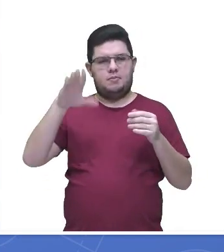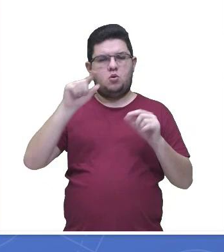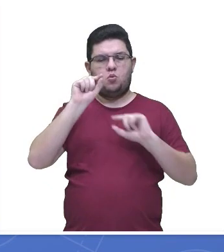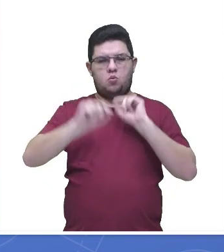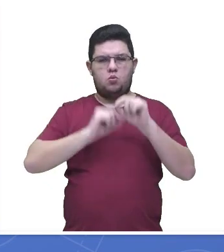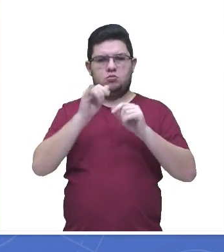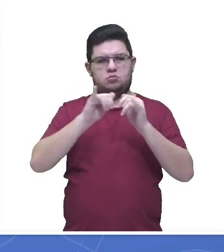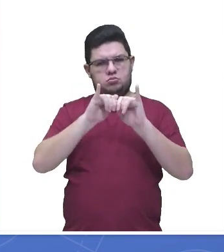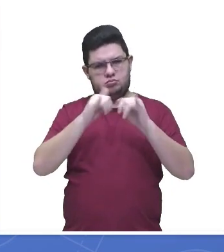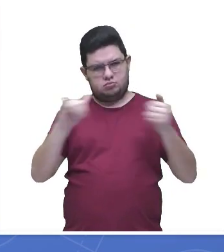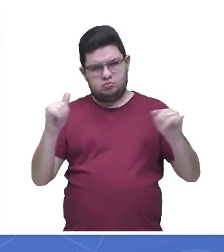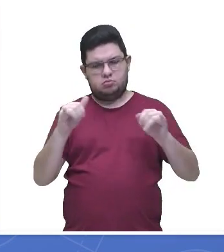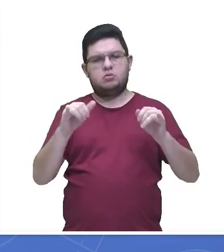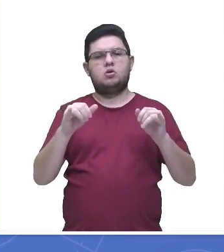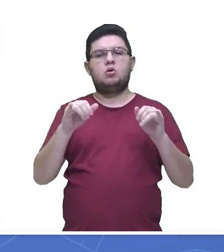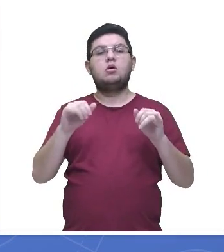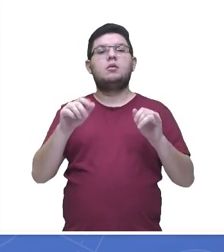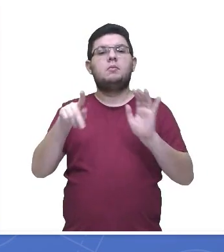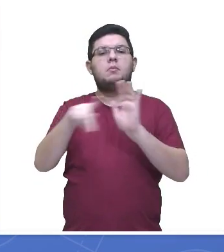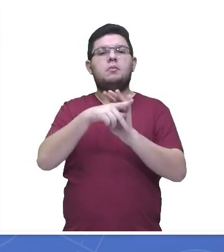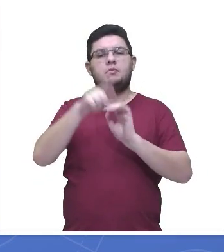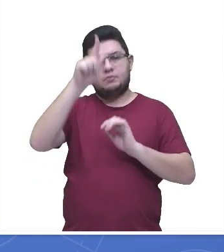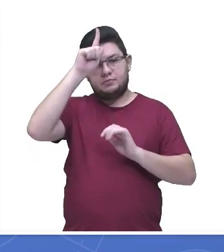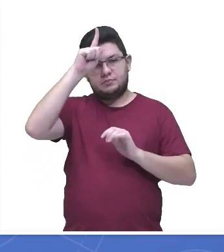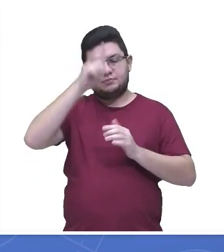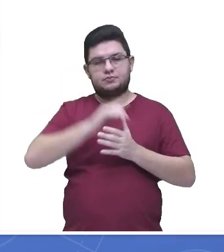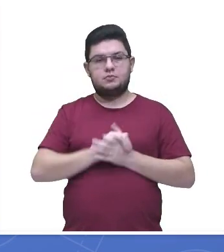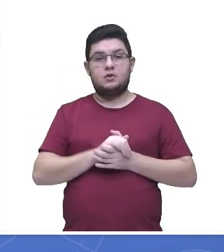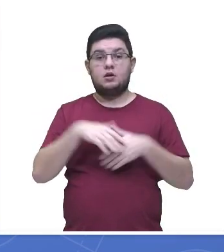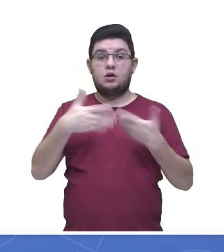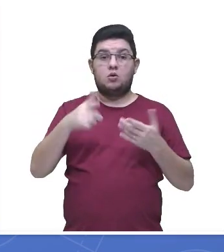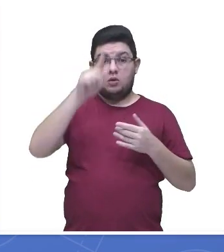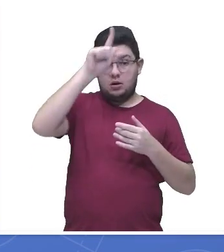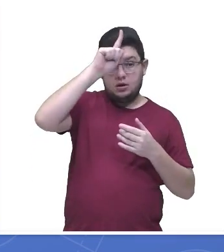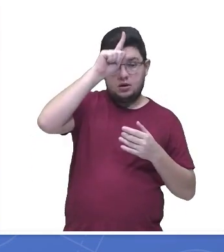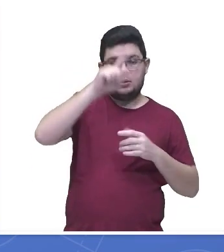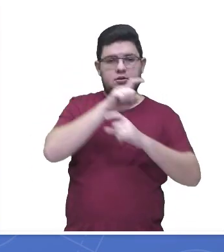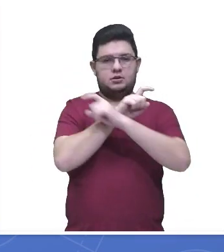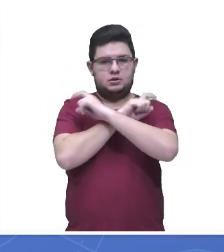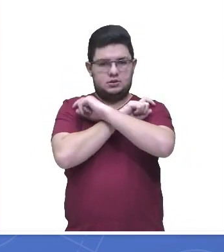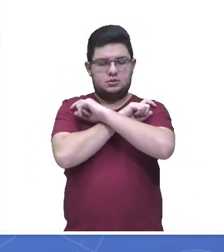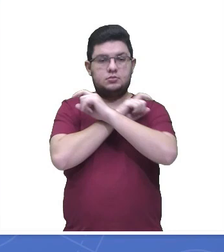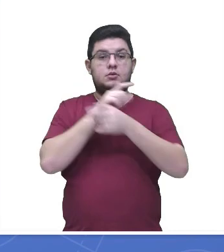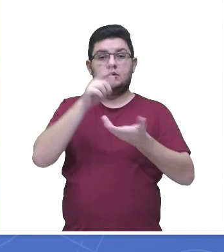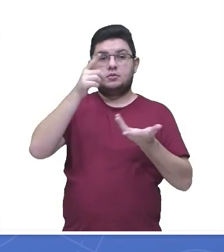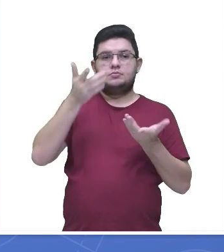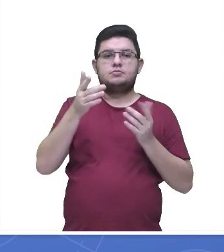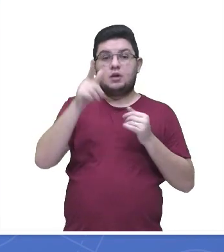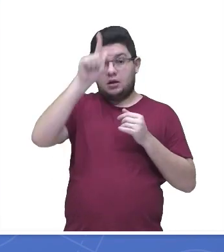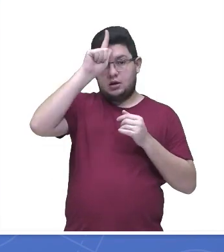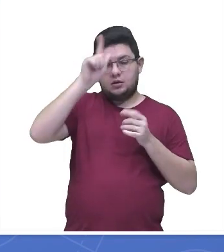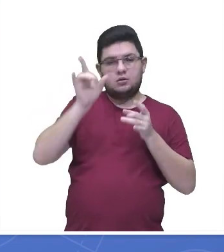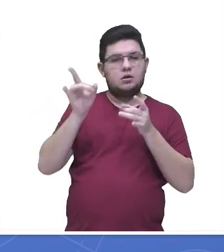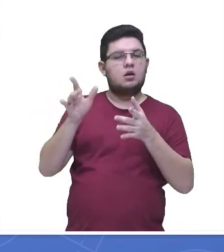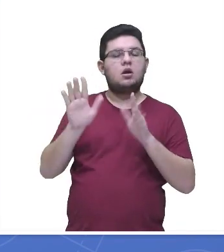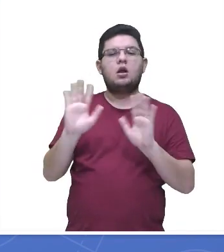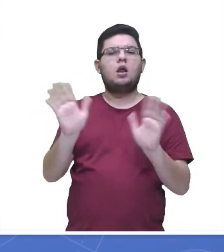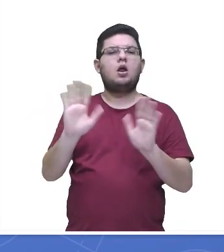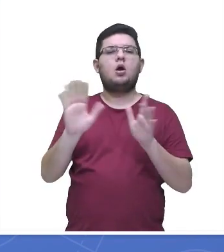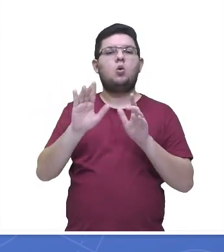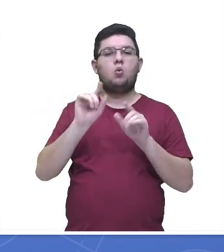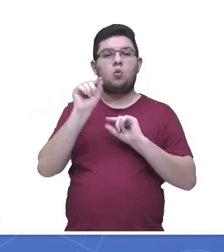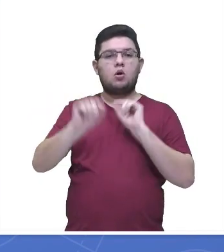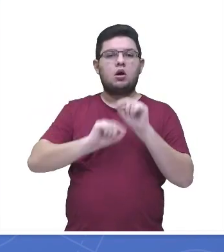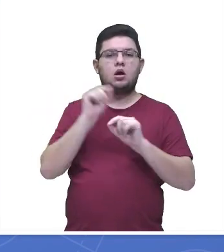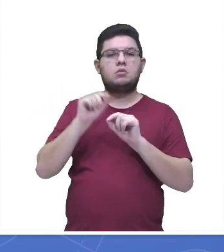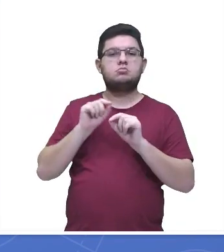ok? Então, a Grécia e o Egito abandonam o que o Egito fez? Não, ele vai pegar as influências. Os